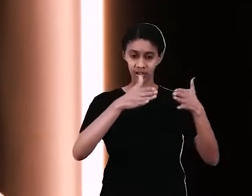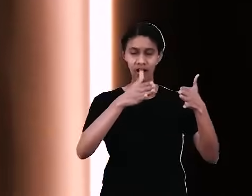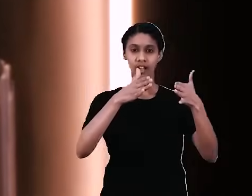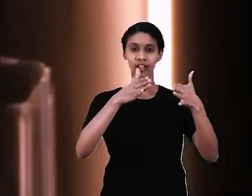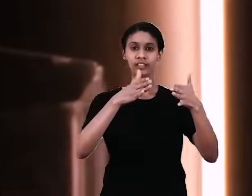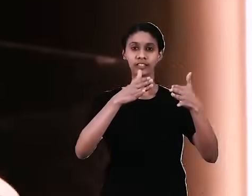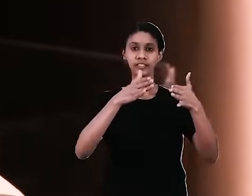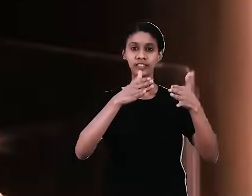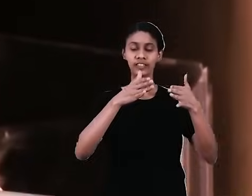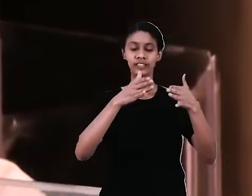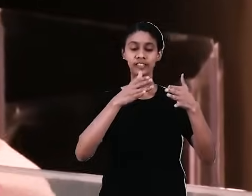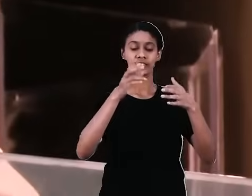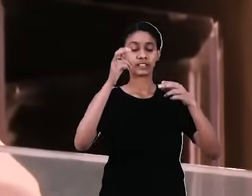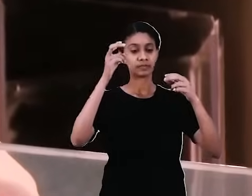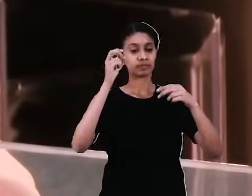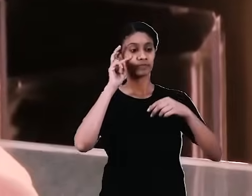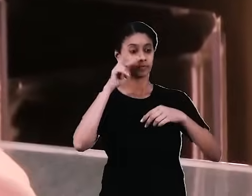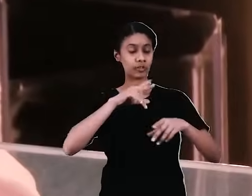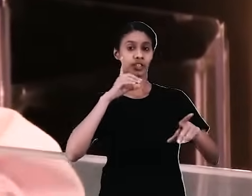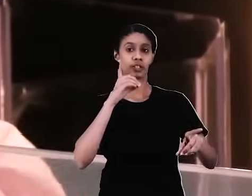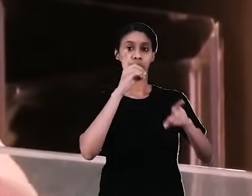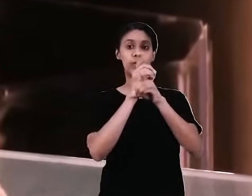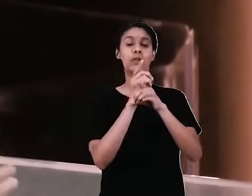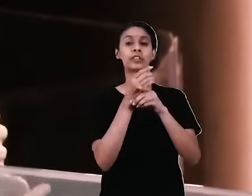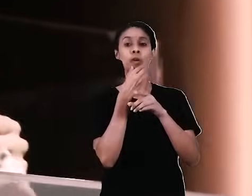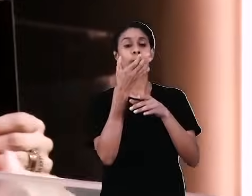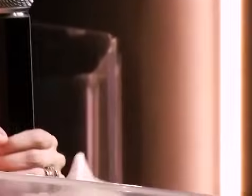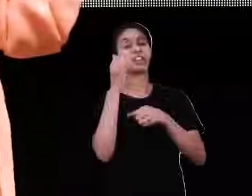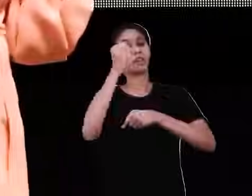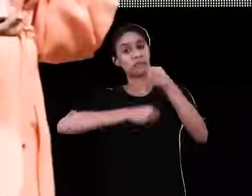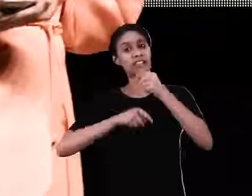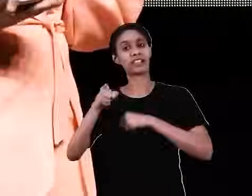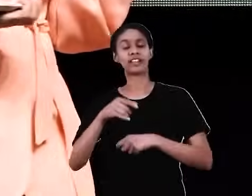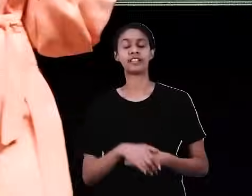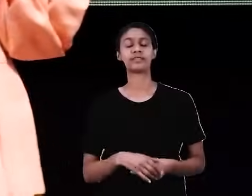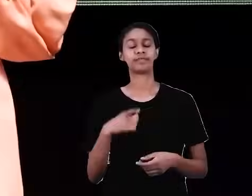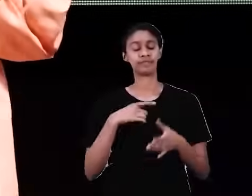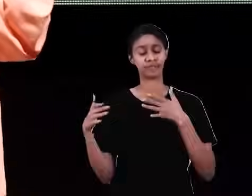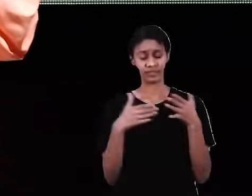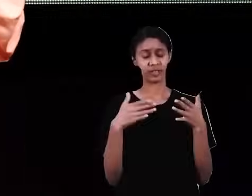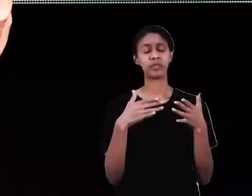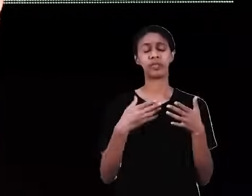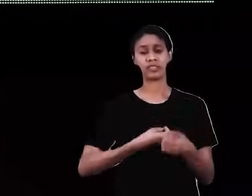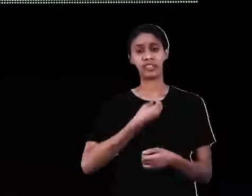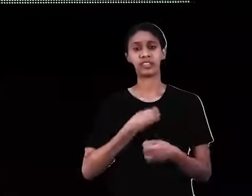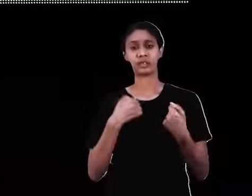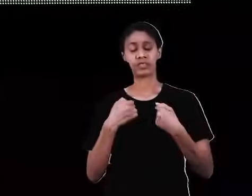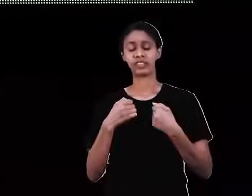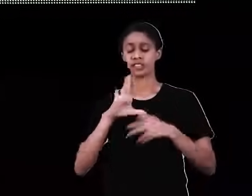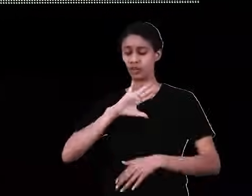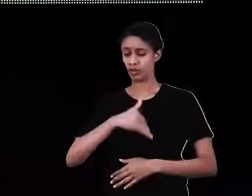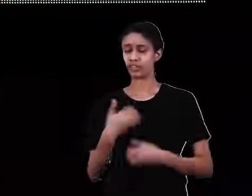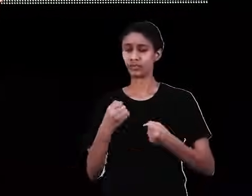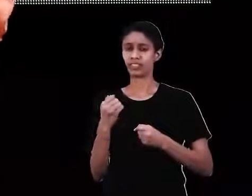seu próprio assassino. Tem momentos na nossa vida que, para vencer a guerra, a gente vai precisar de coragem. A gente vai precisar de uma